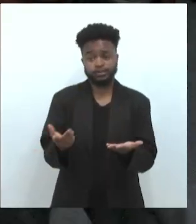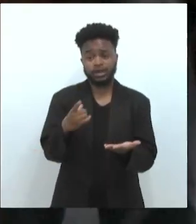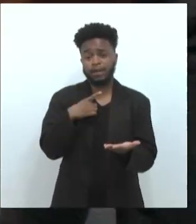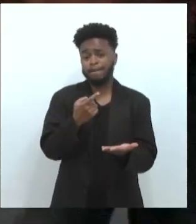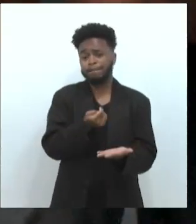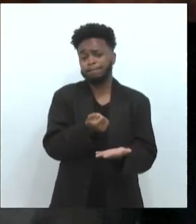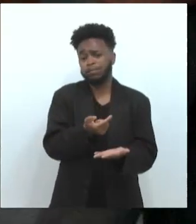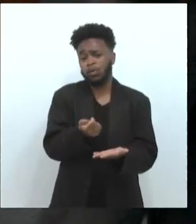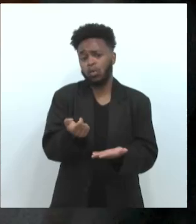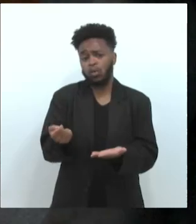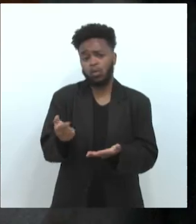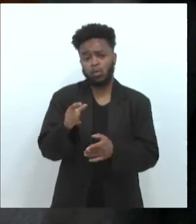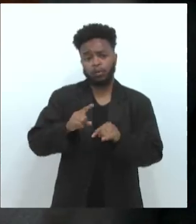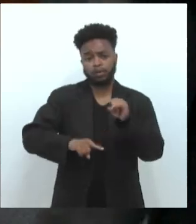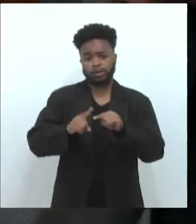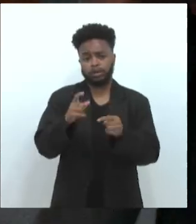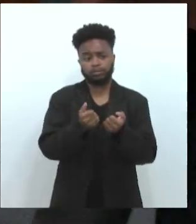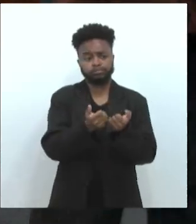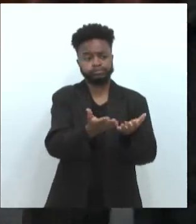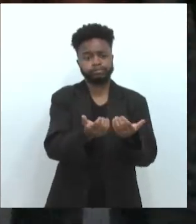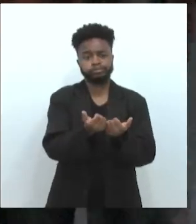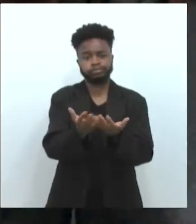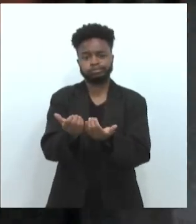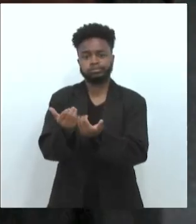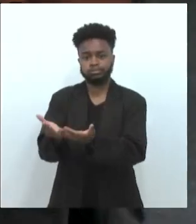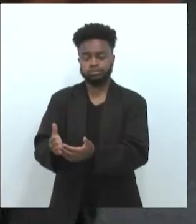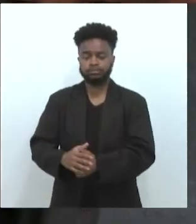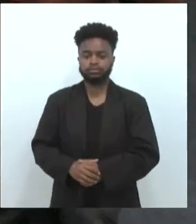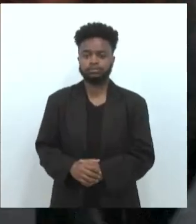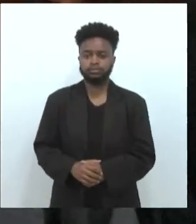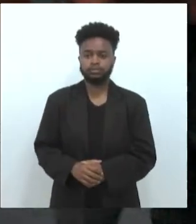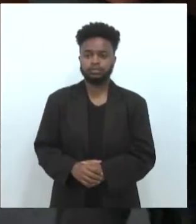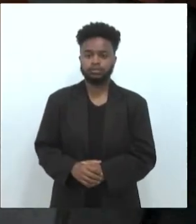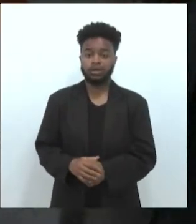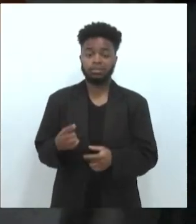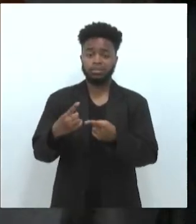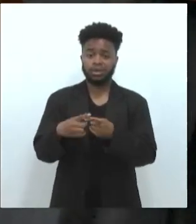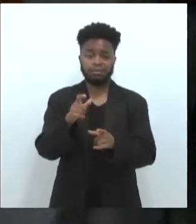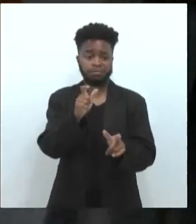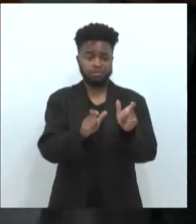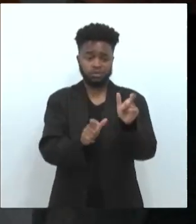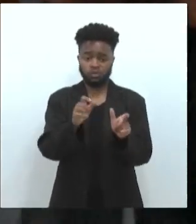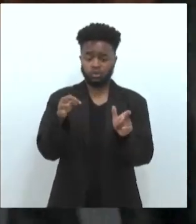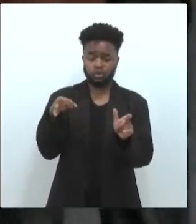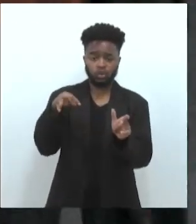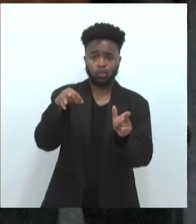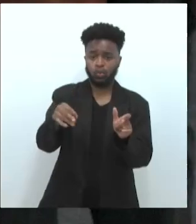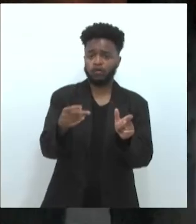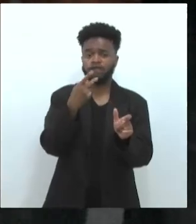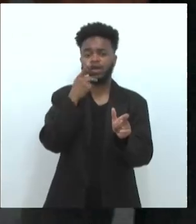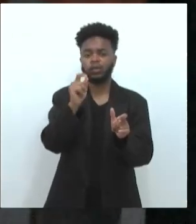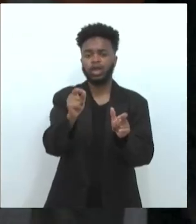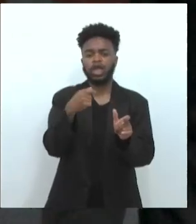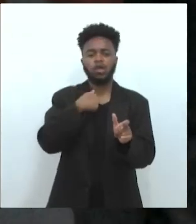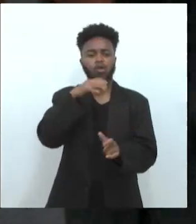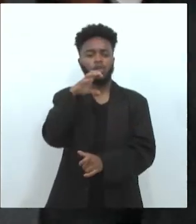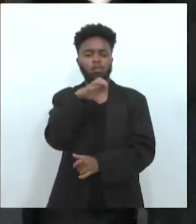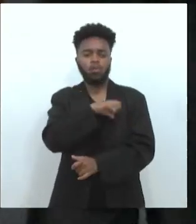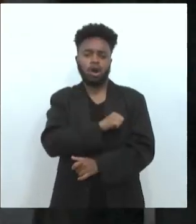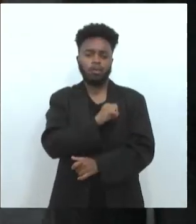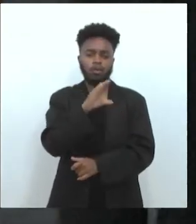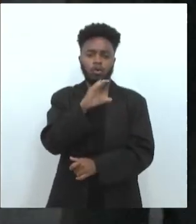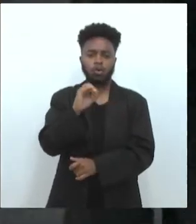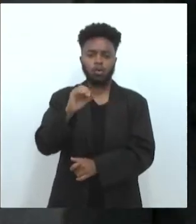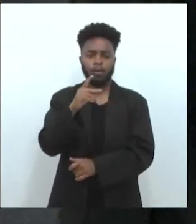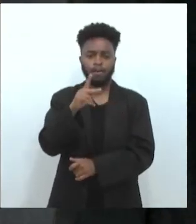pouco material às cooperativas de catadores. Todo mundo enche a bochecha, Tia Ju, fala, eu amo as cooperativas,